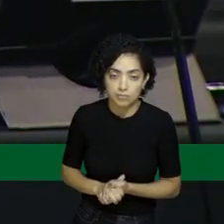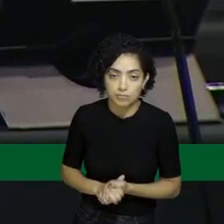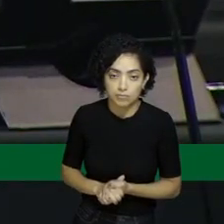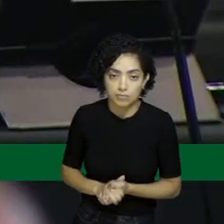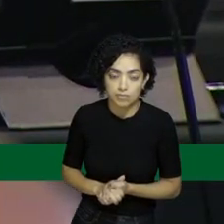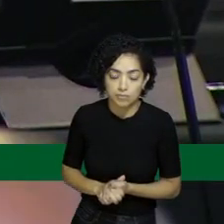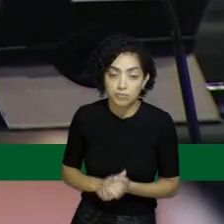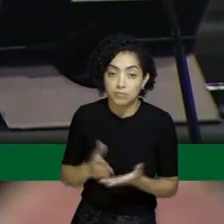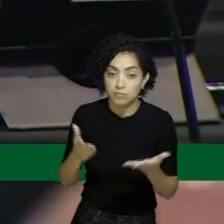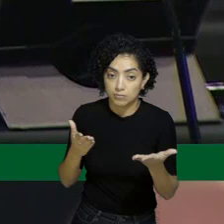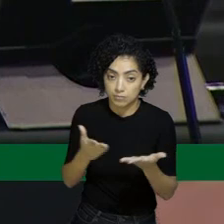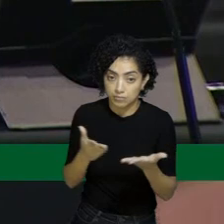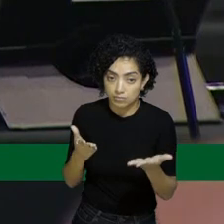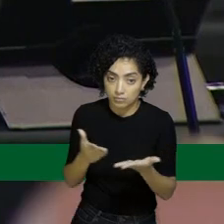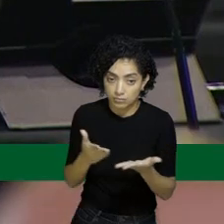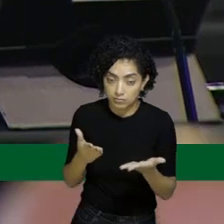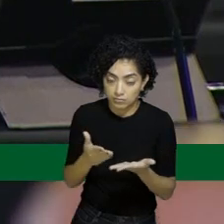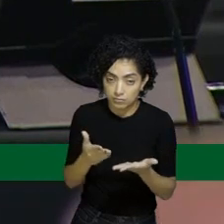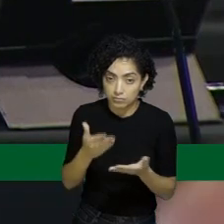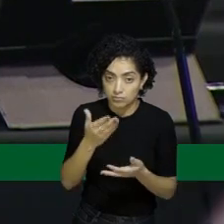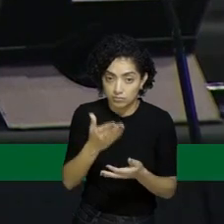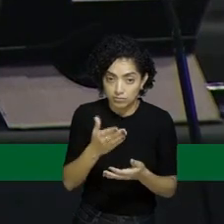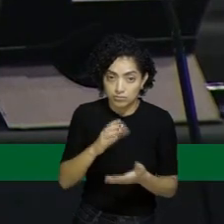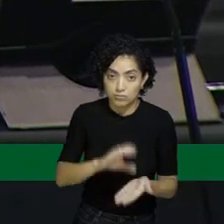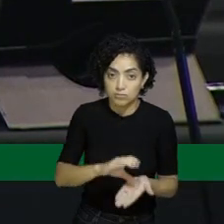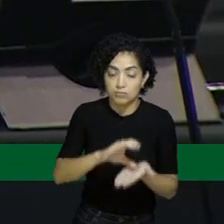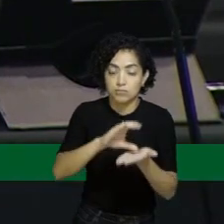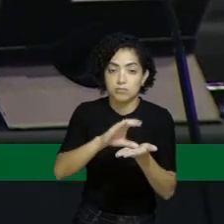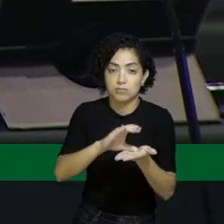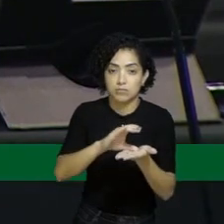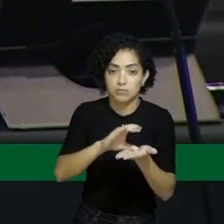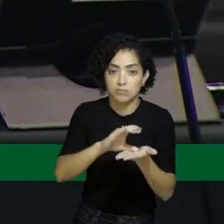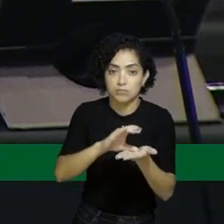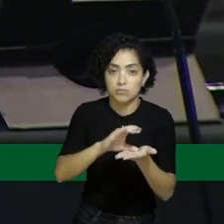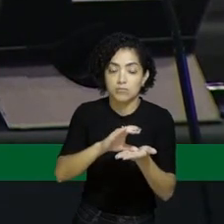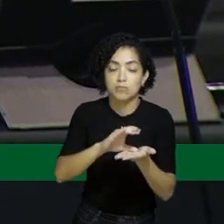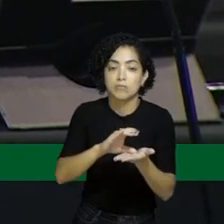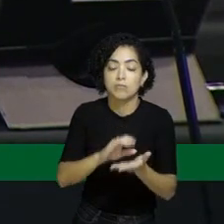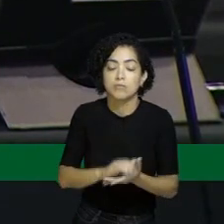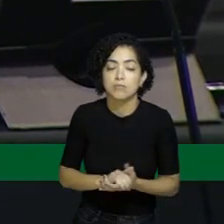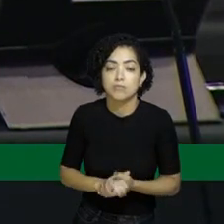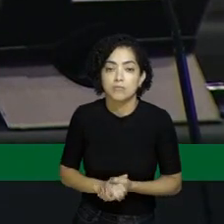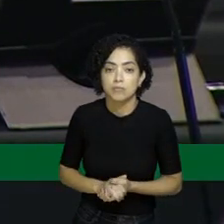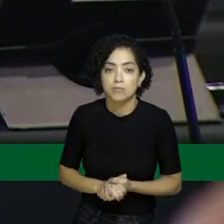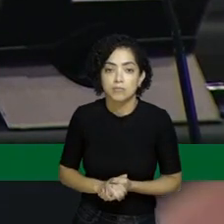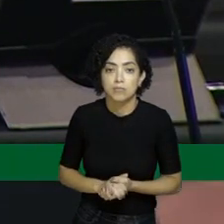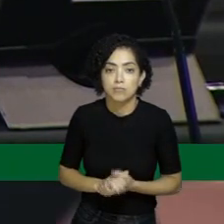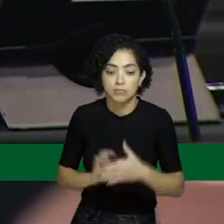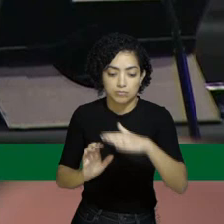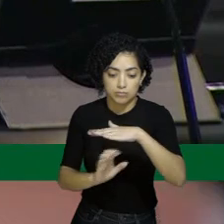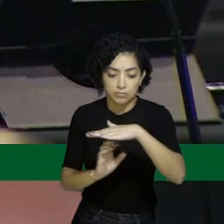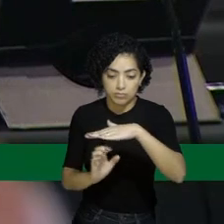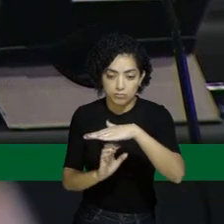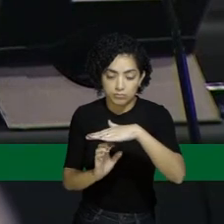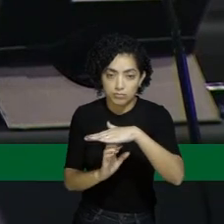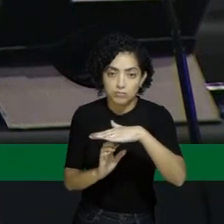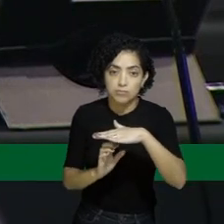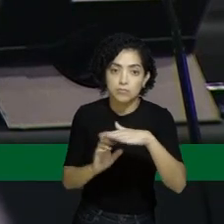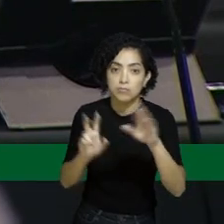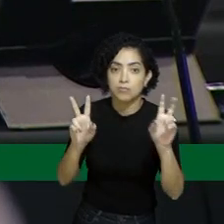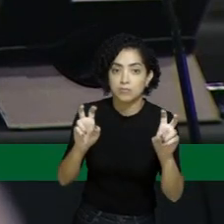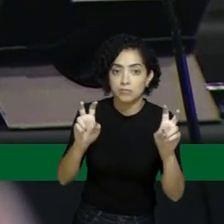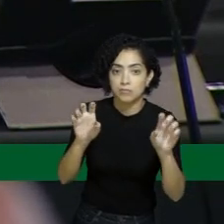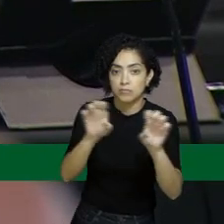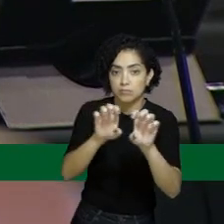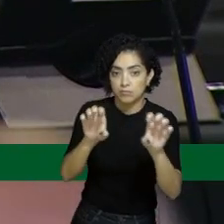Vamos ouvir agora o Conselho das Entidades Empresariais. O tema infraestrutura, quem vai falar